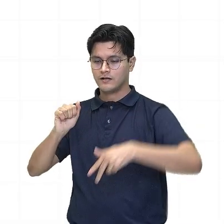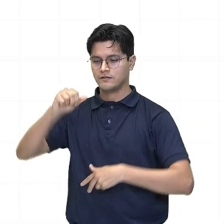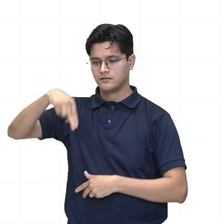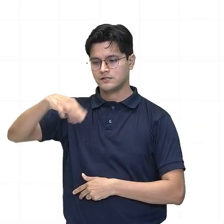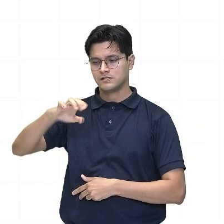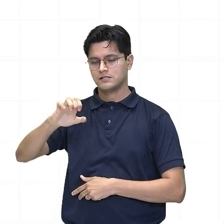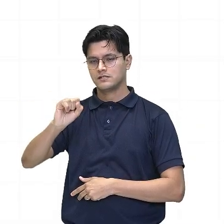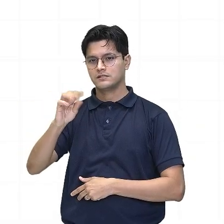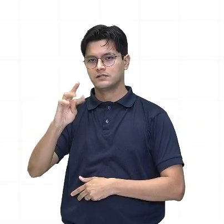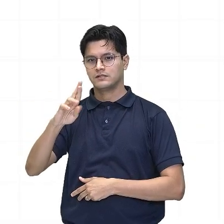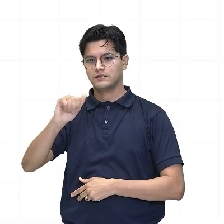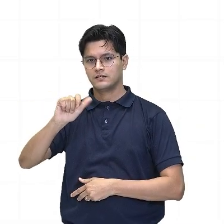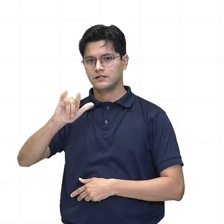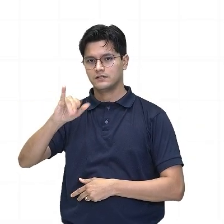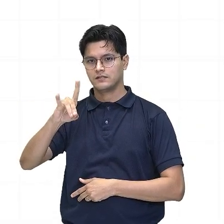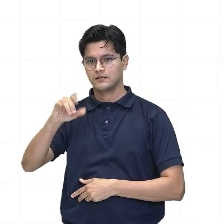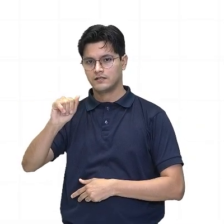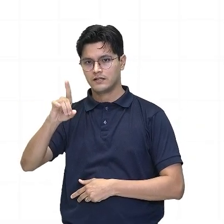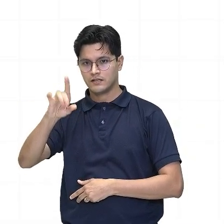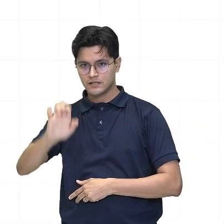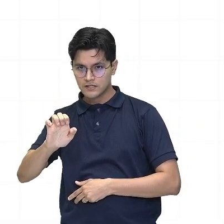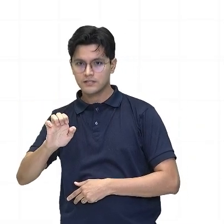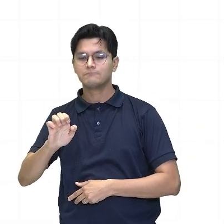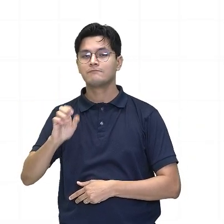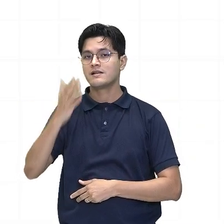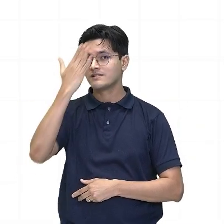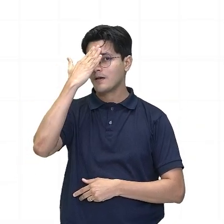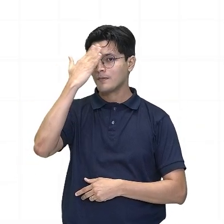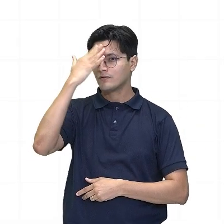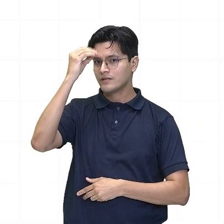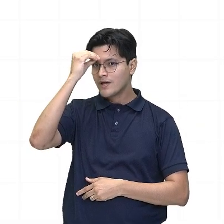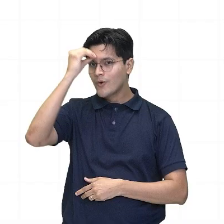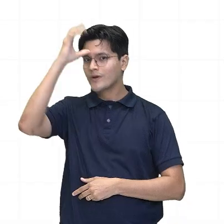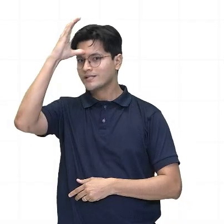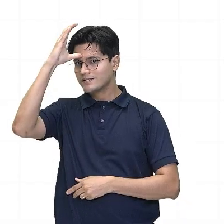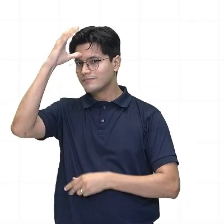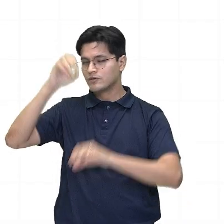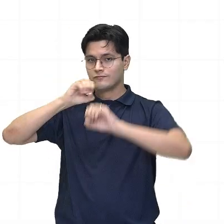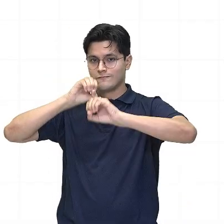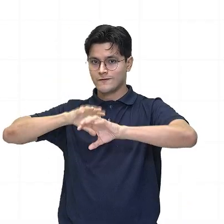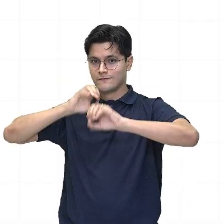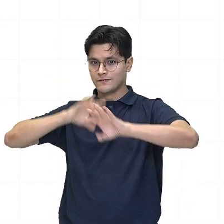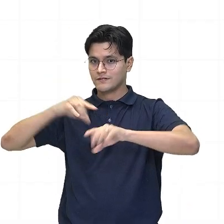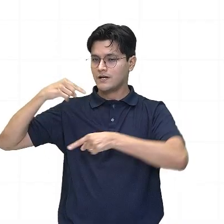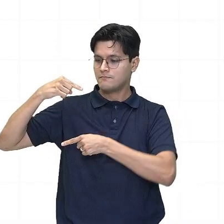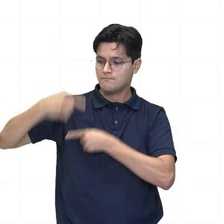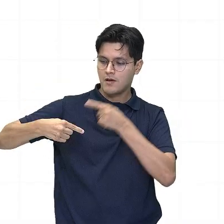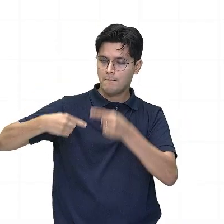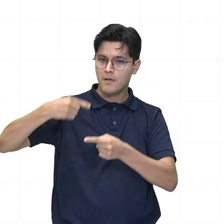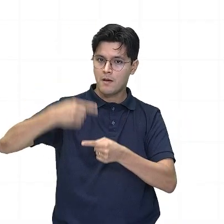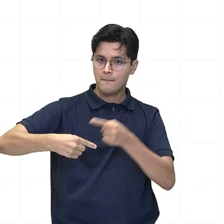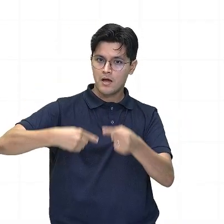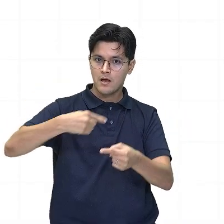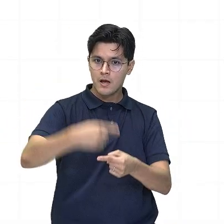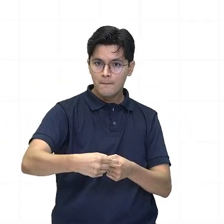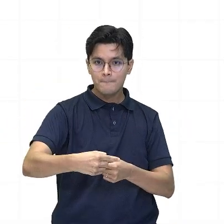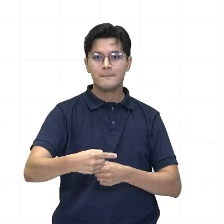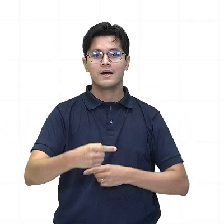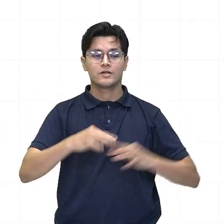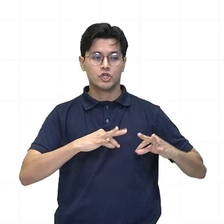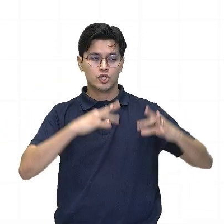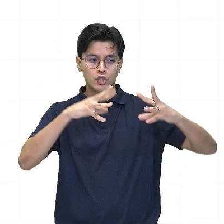sabedoria passada entre as gerações. Todas as religiões indígenas têm uma reverência, uma